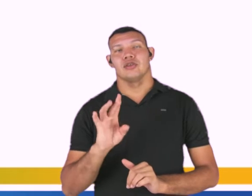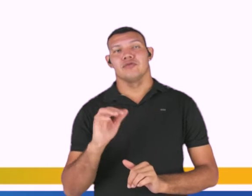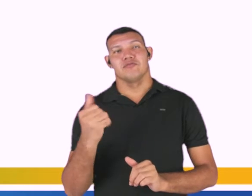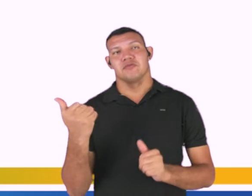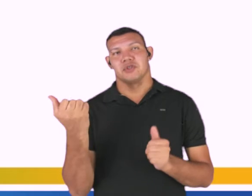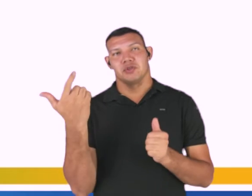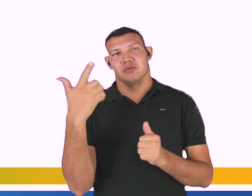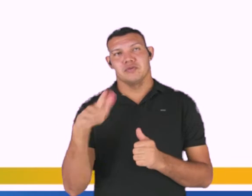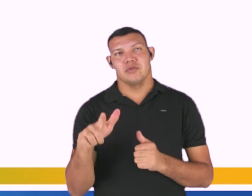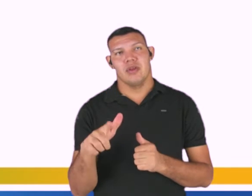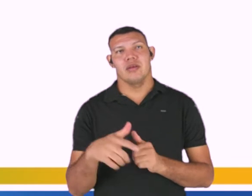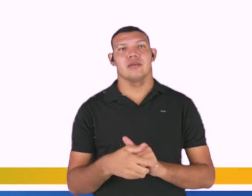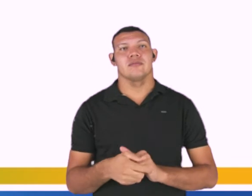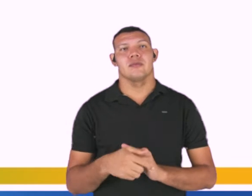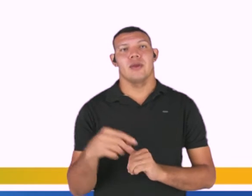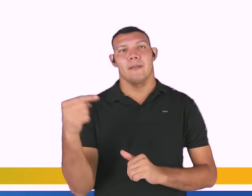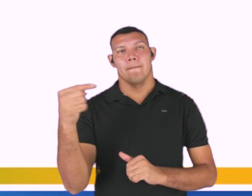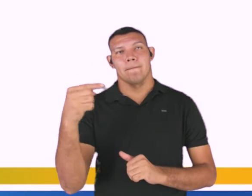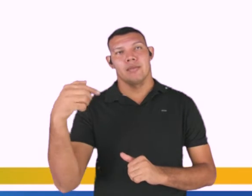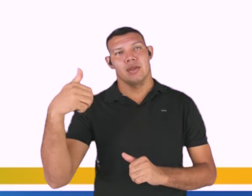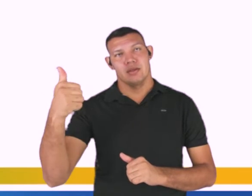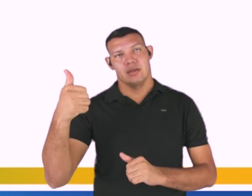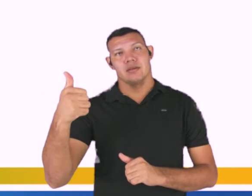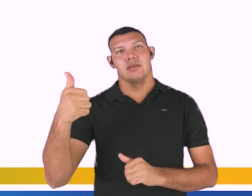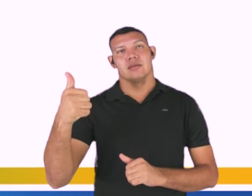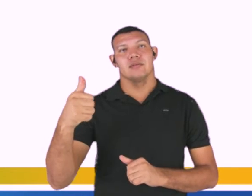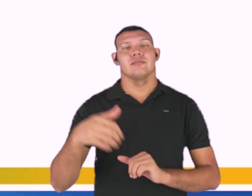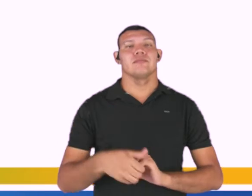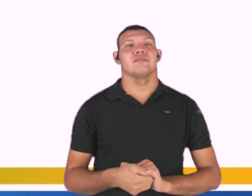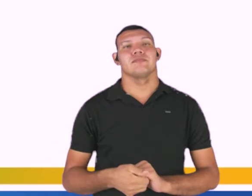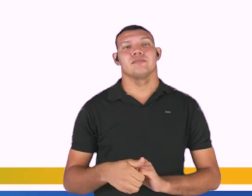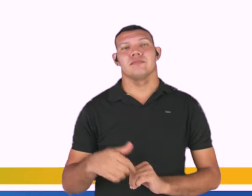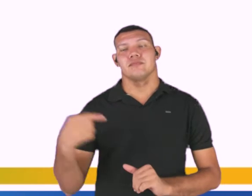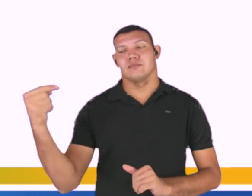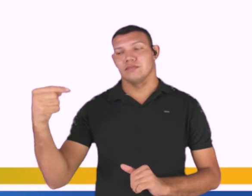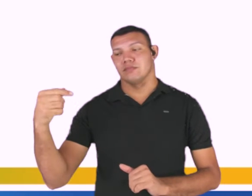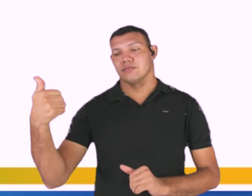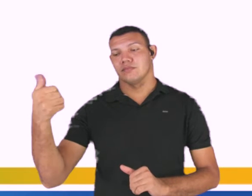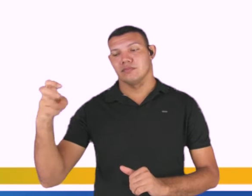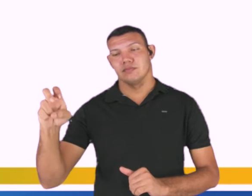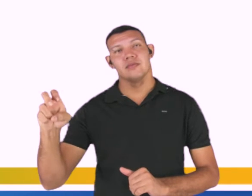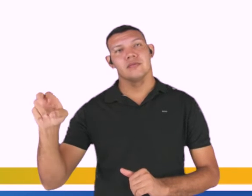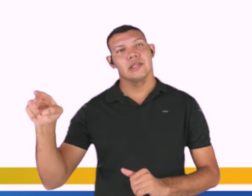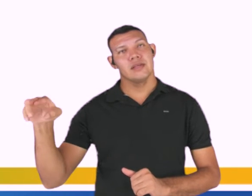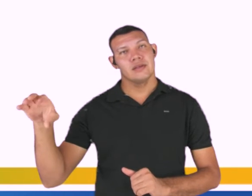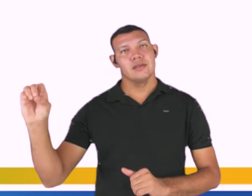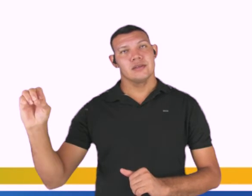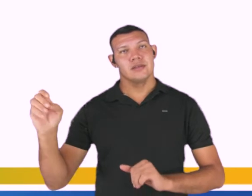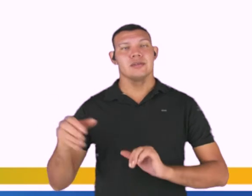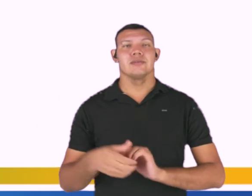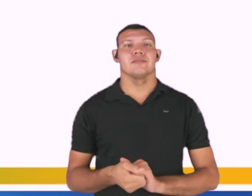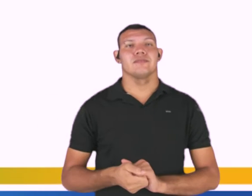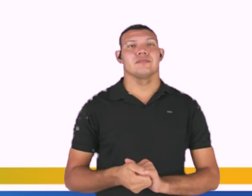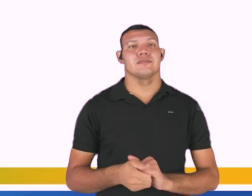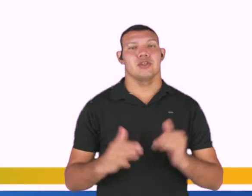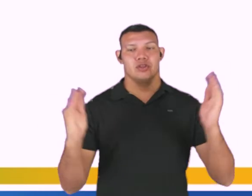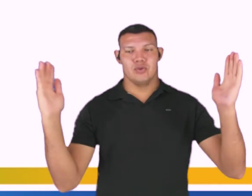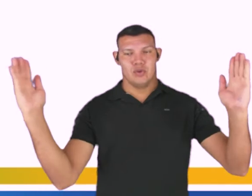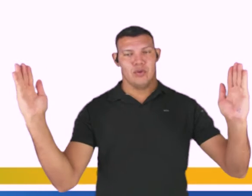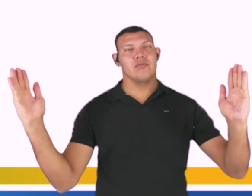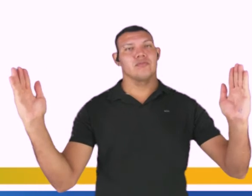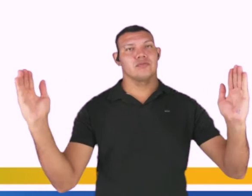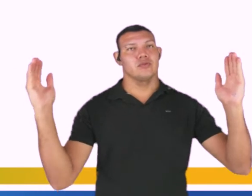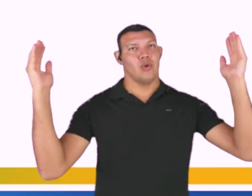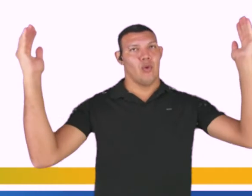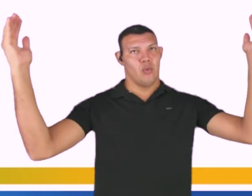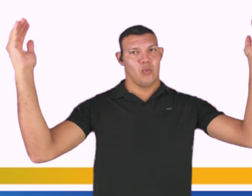ali o jogo de sinal, a multiplicação dos sinais, e o último termo, que é menos 15. Então, só